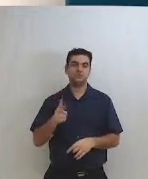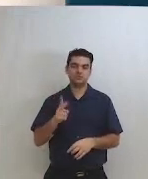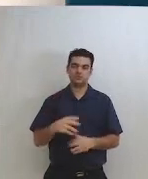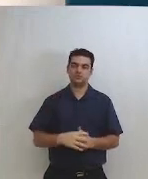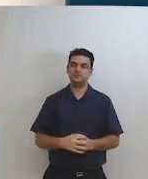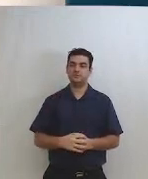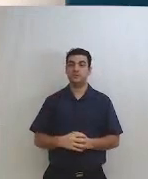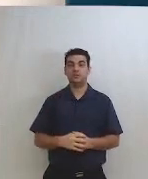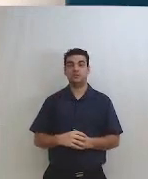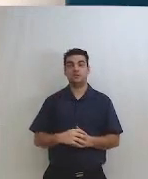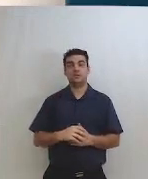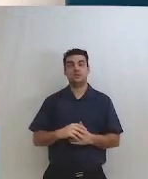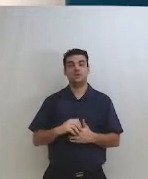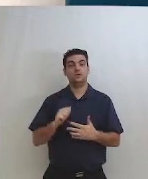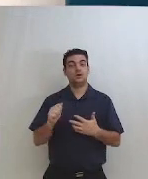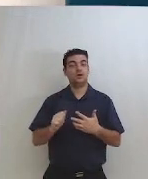corpus